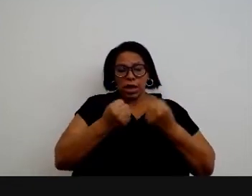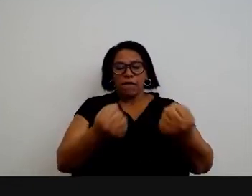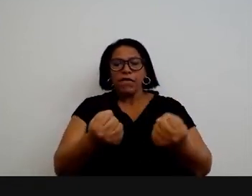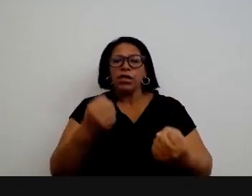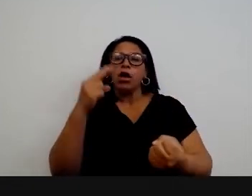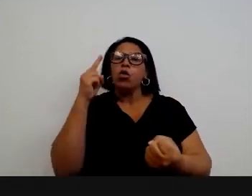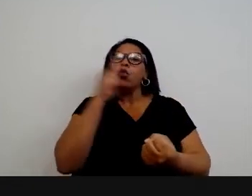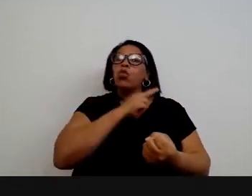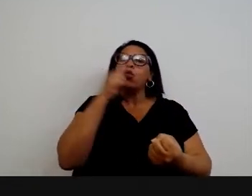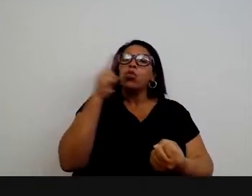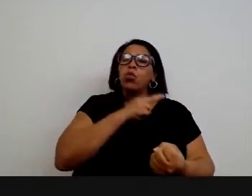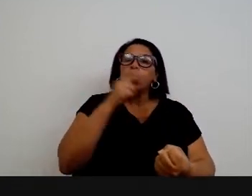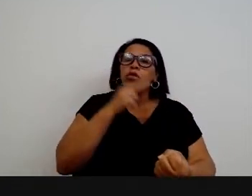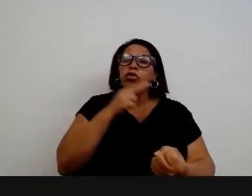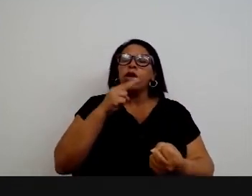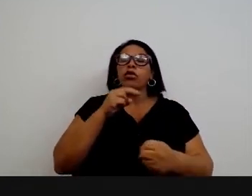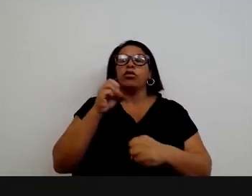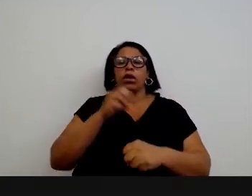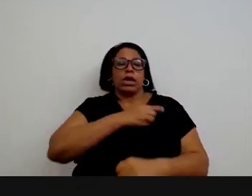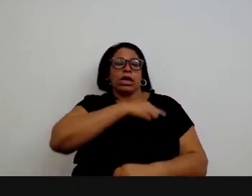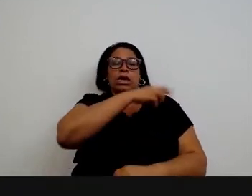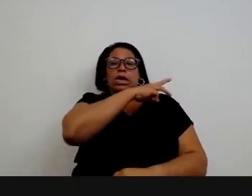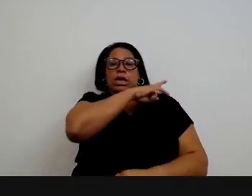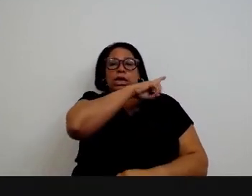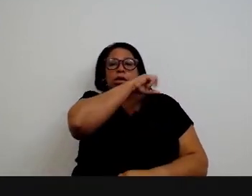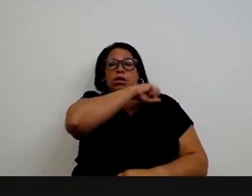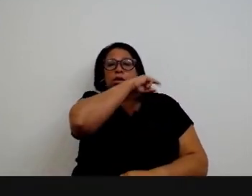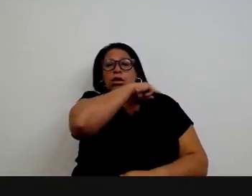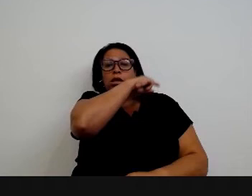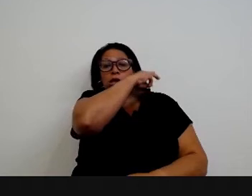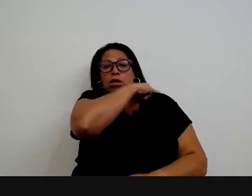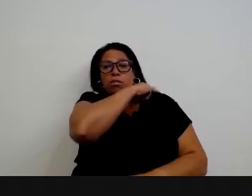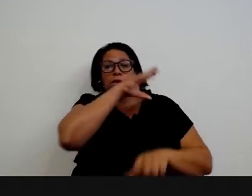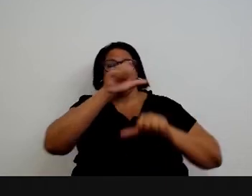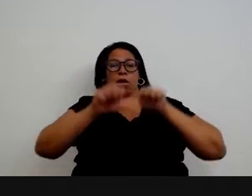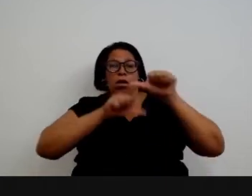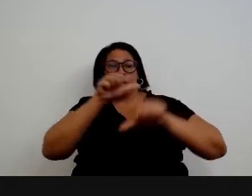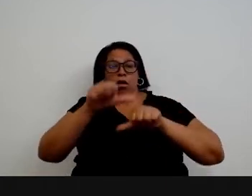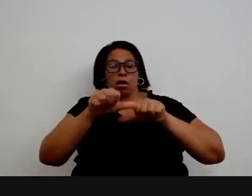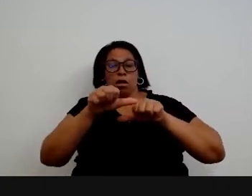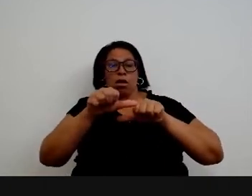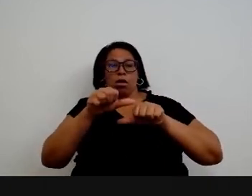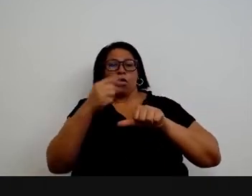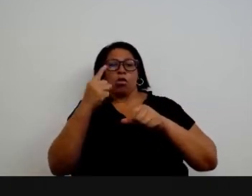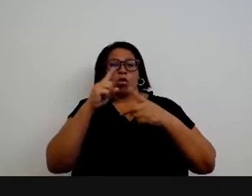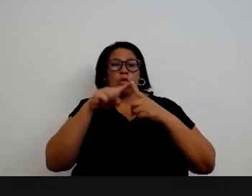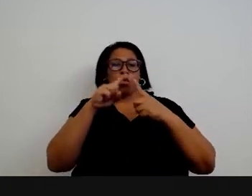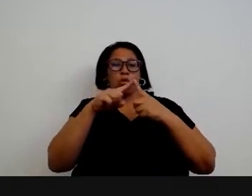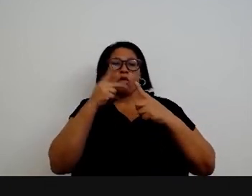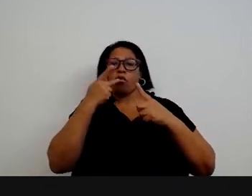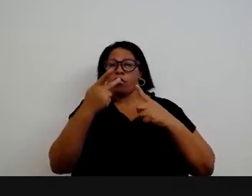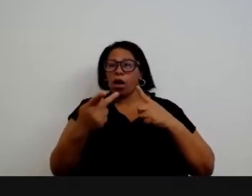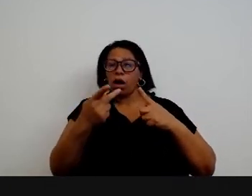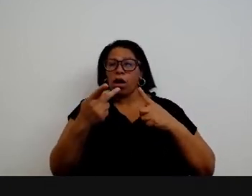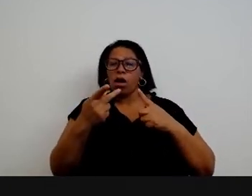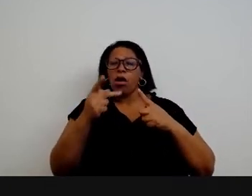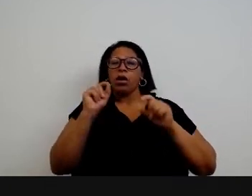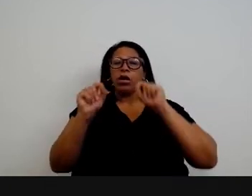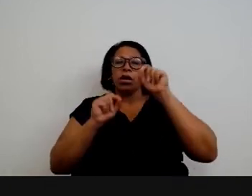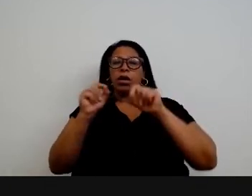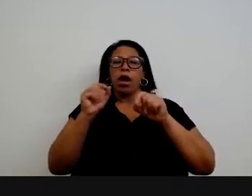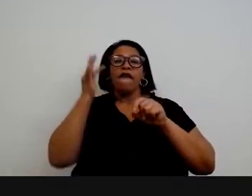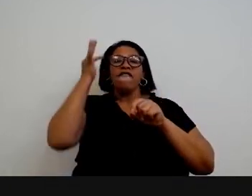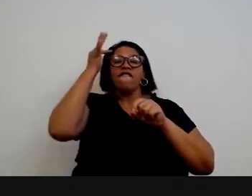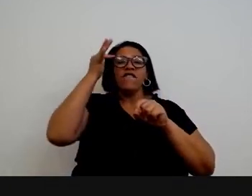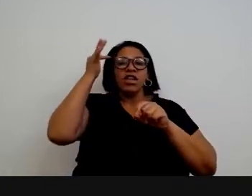era urgente uma reformulação do ensino médio e ambos, inclusive um deles, de maneira absolutamente textual,